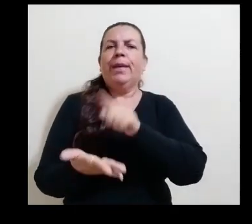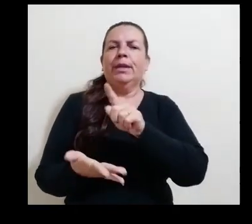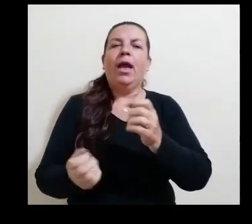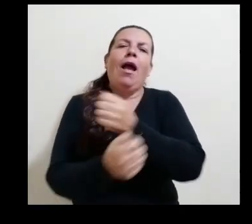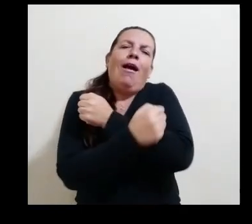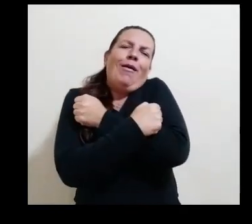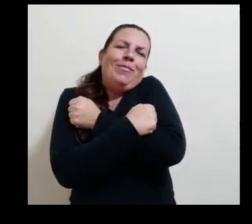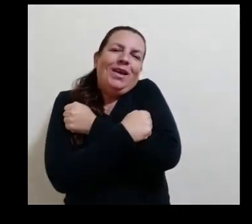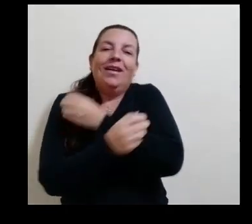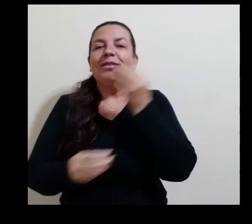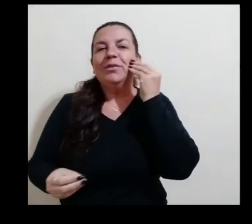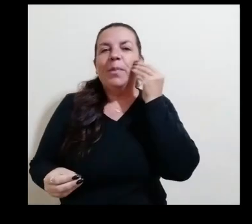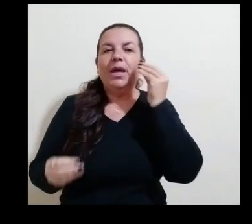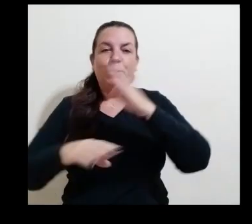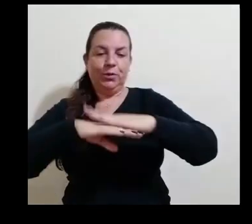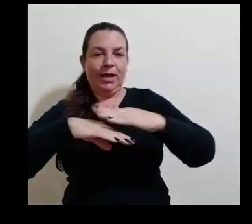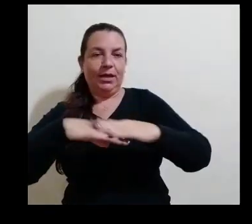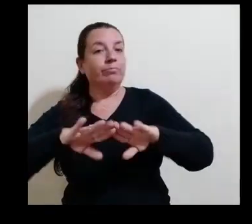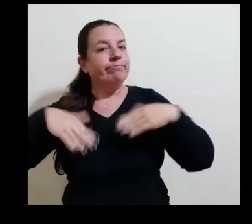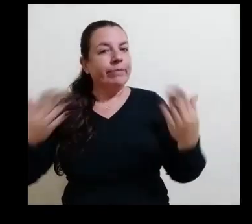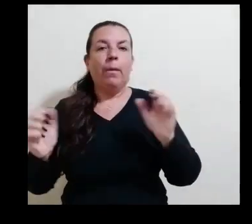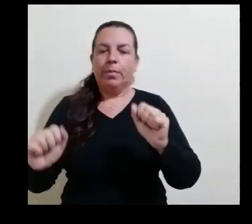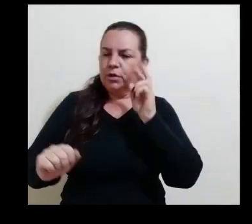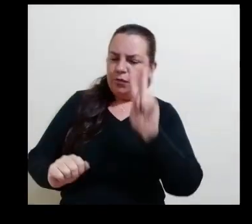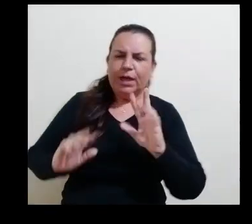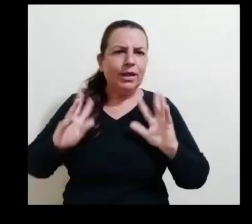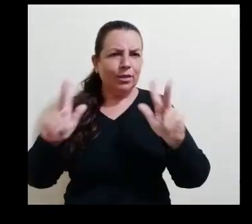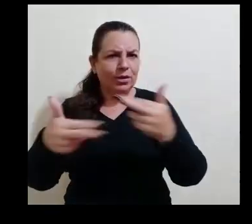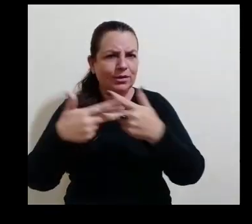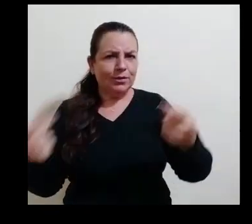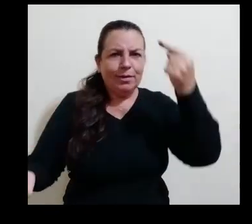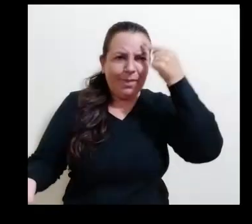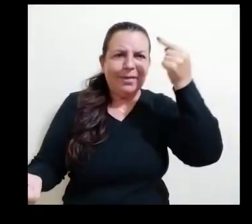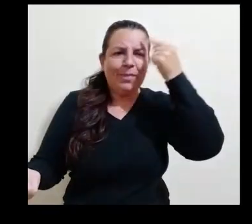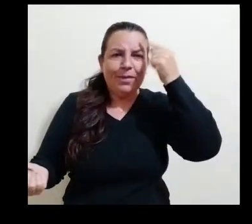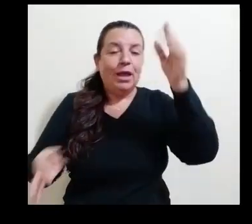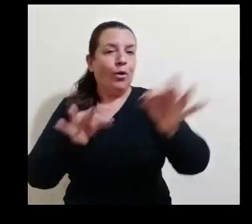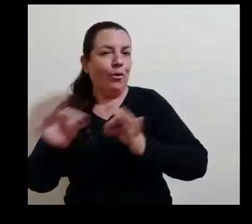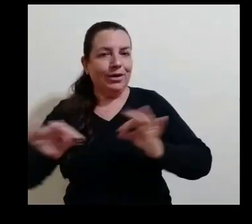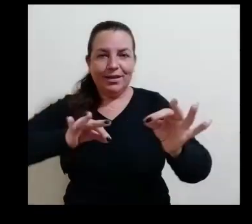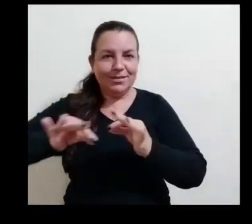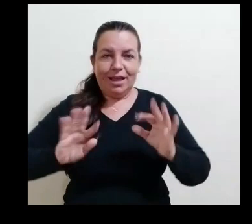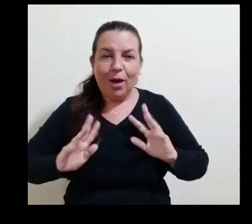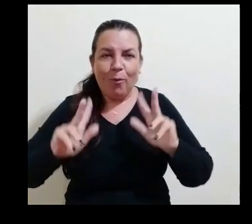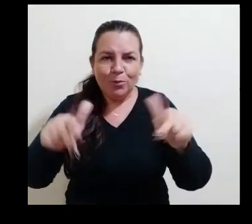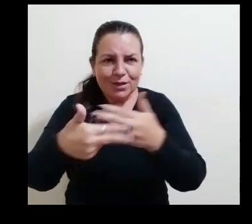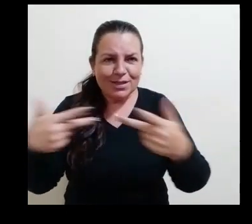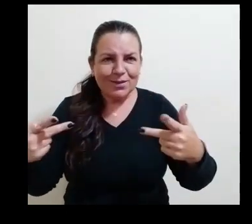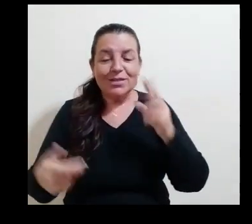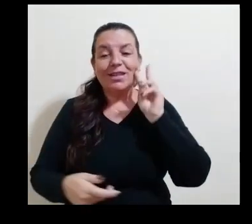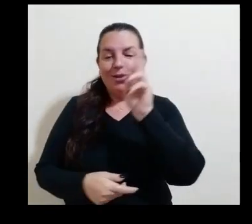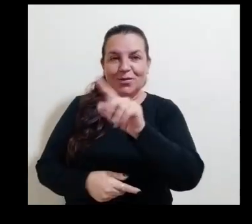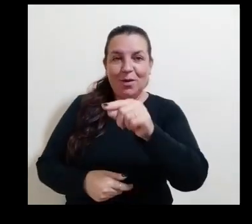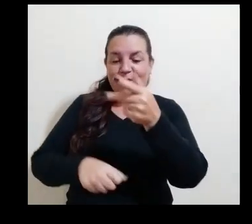eram abraços beijos carinhos enfim e pode ver que tu foi tudo muito bem pensado muito bem organizado com os produtos que normalmente